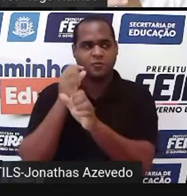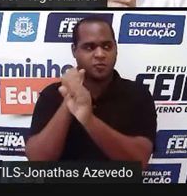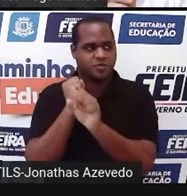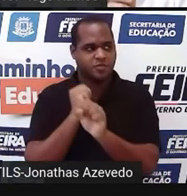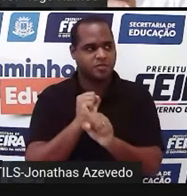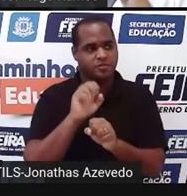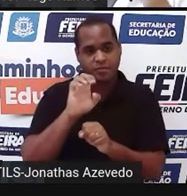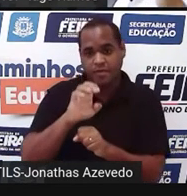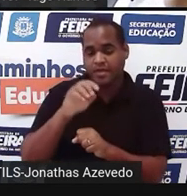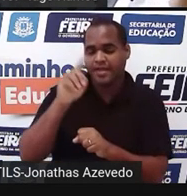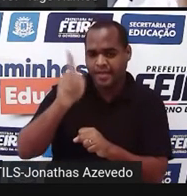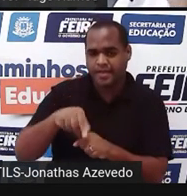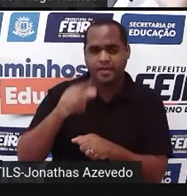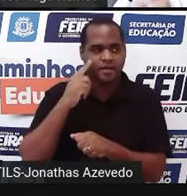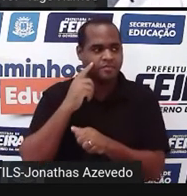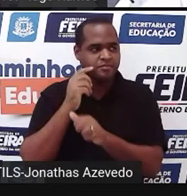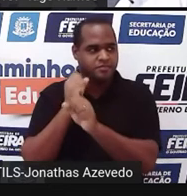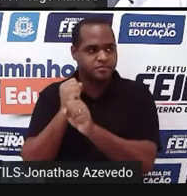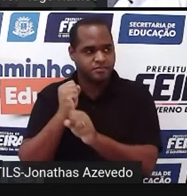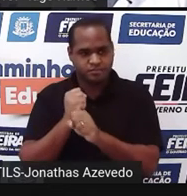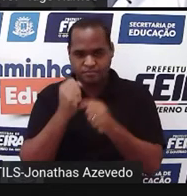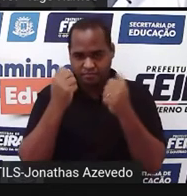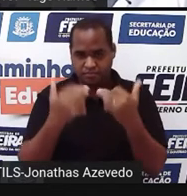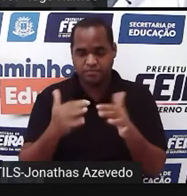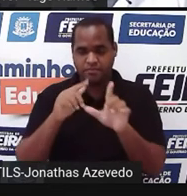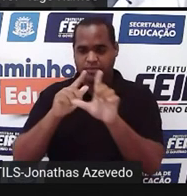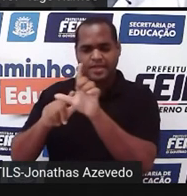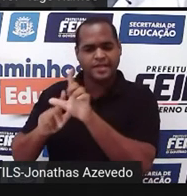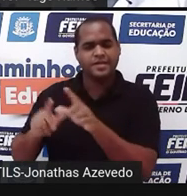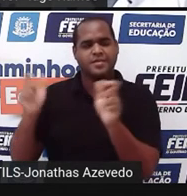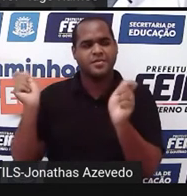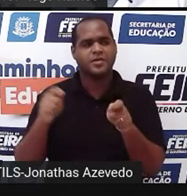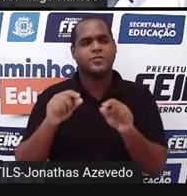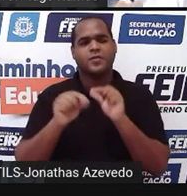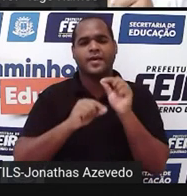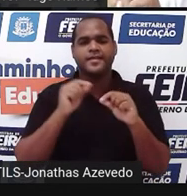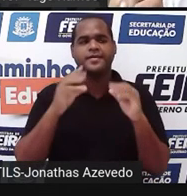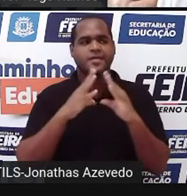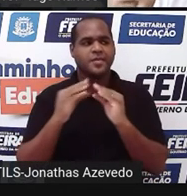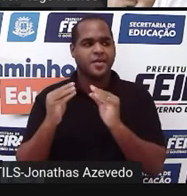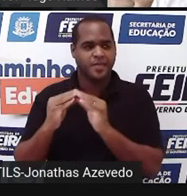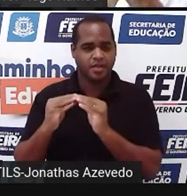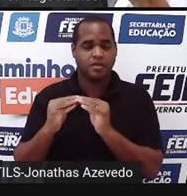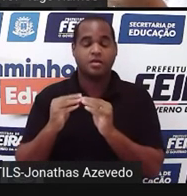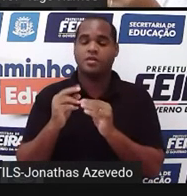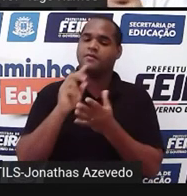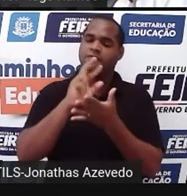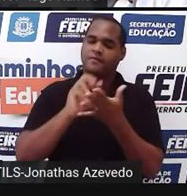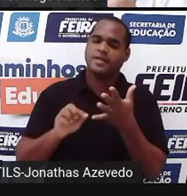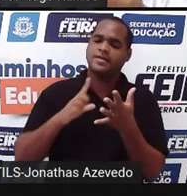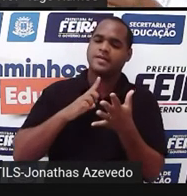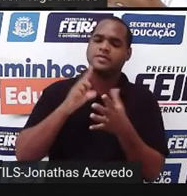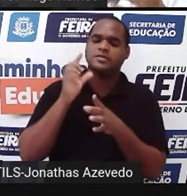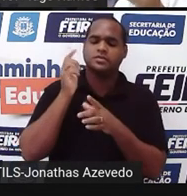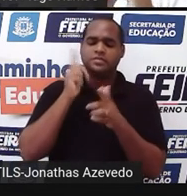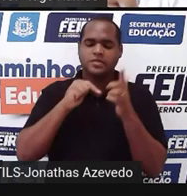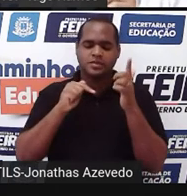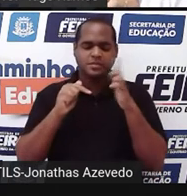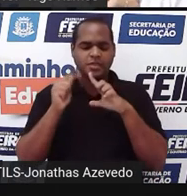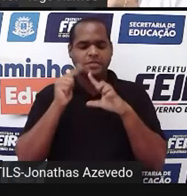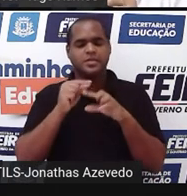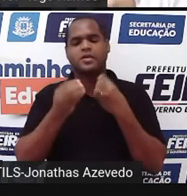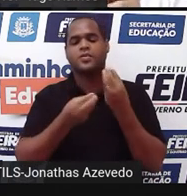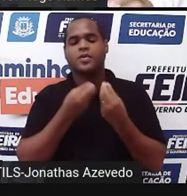mas é equações uma das Letras desapareça e onde que maneira eu posso fazer isso com